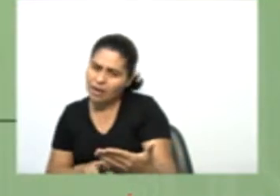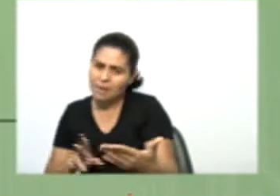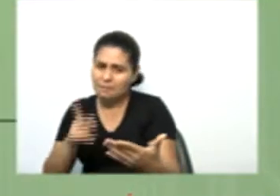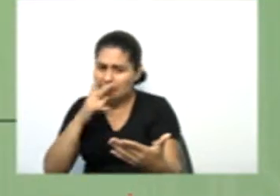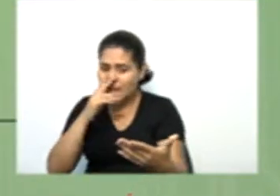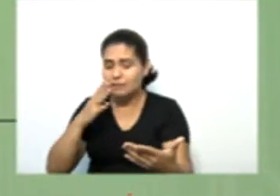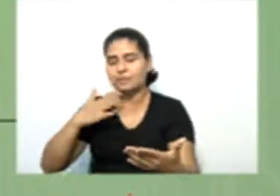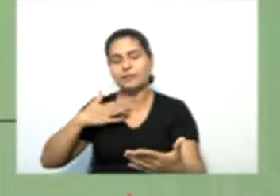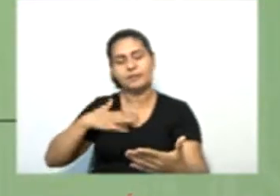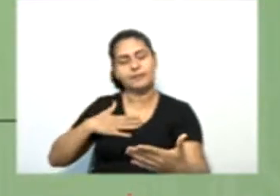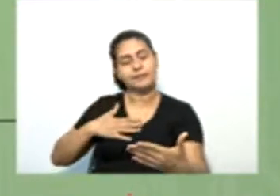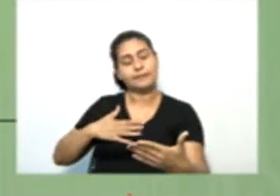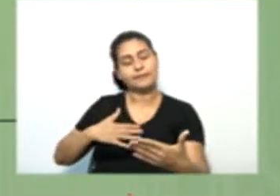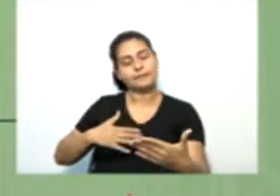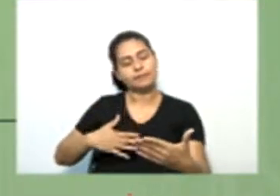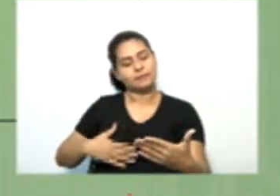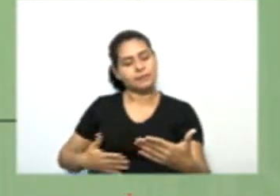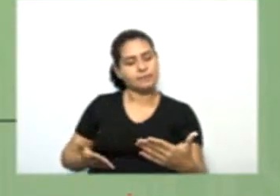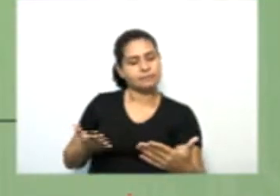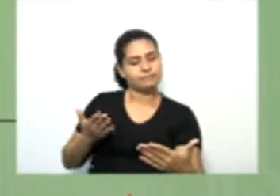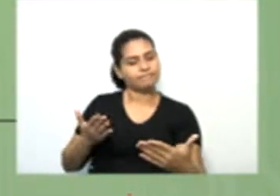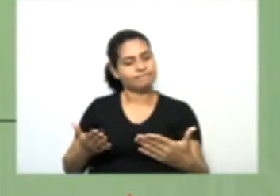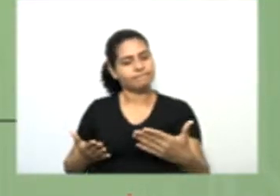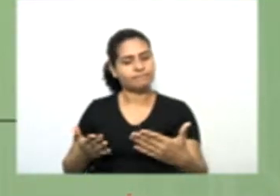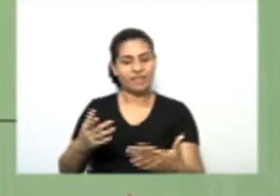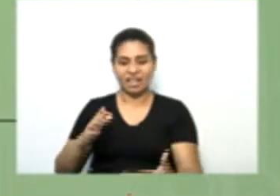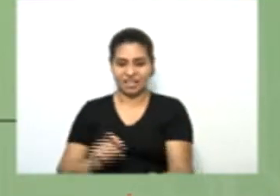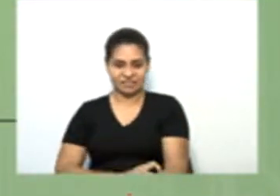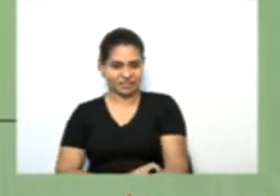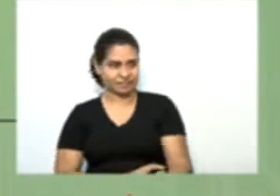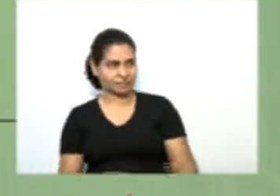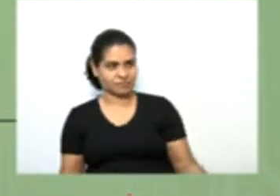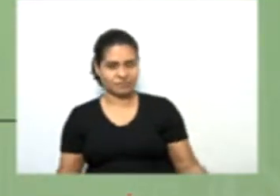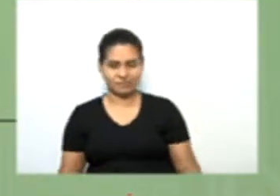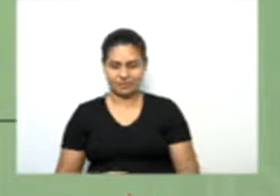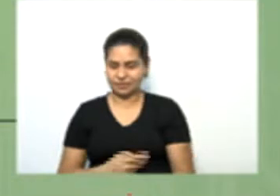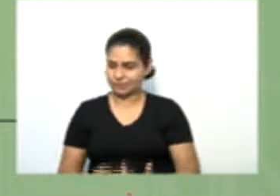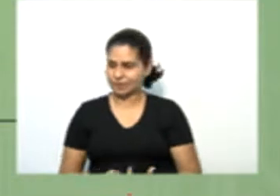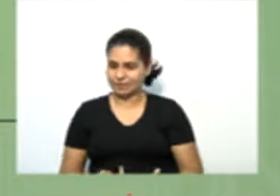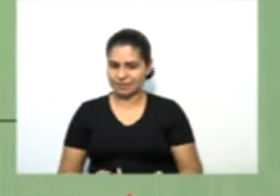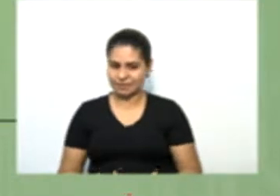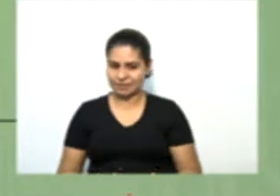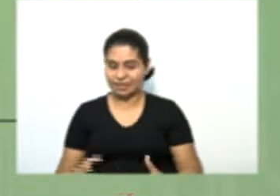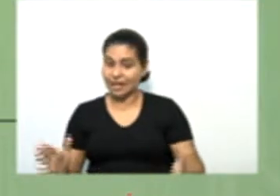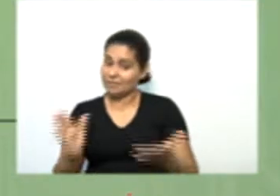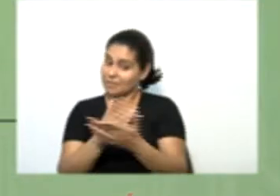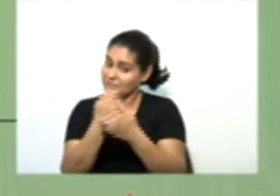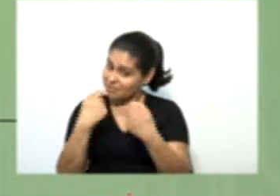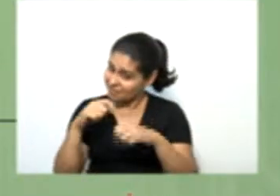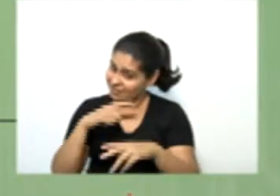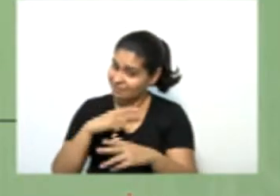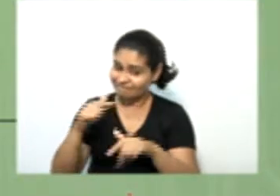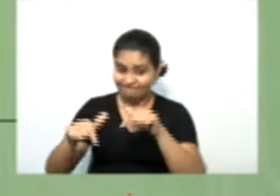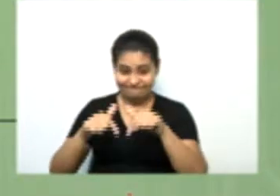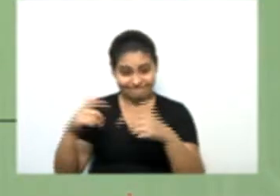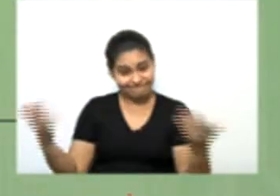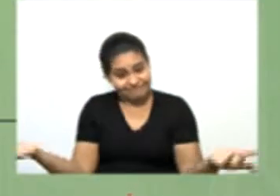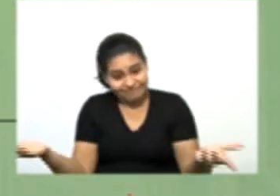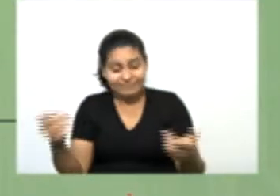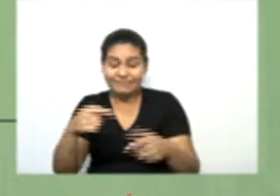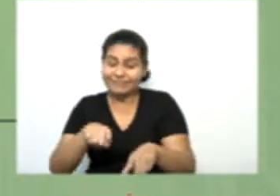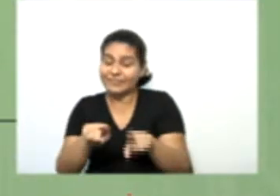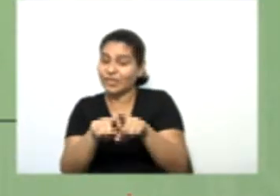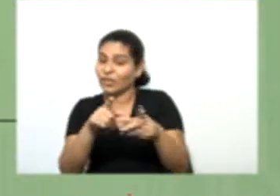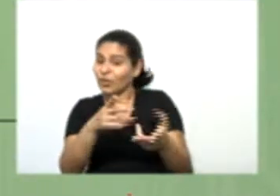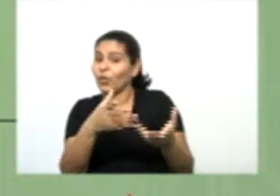estilo calmo e ponderável, que às vezes até é raiva, né? Mas nós temos que trabalhar com essas pessoas também. Vai que você é um